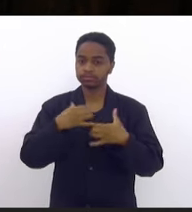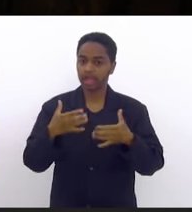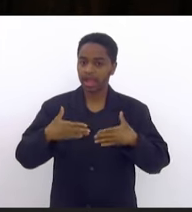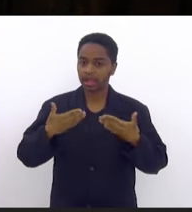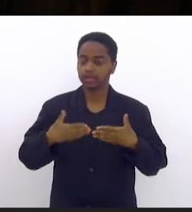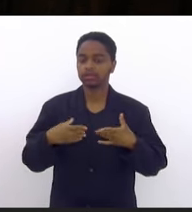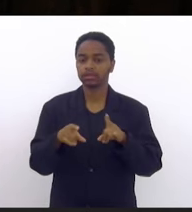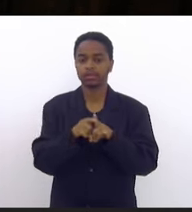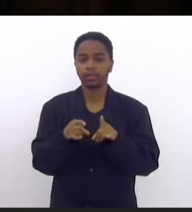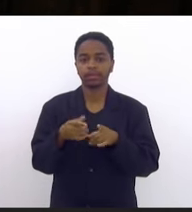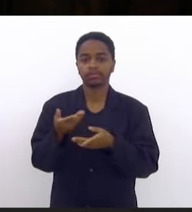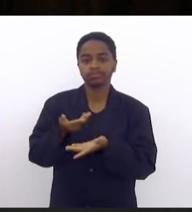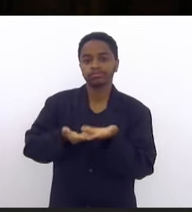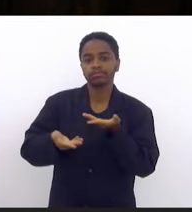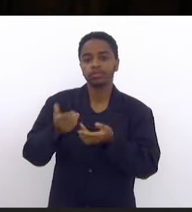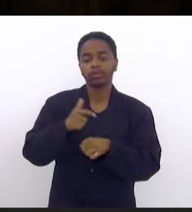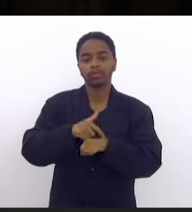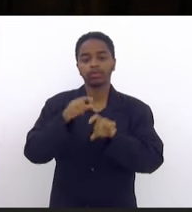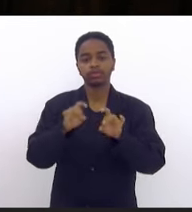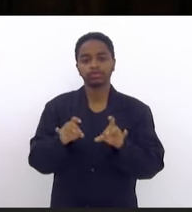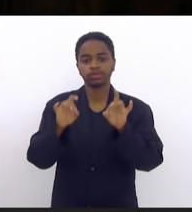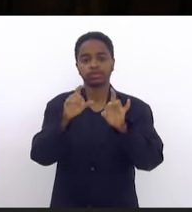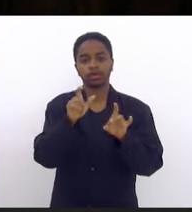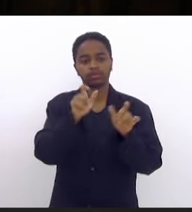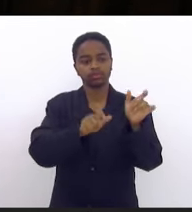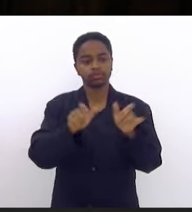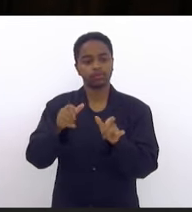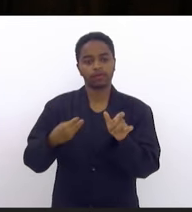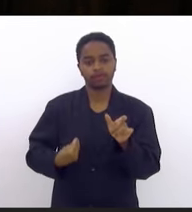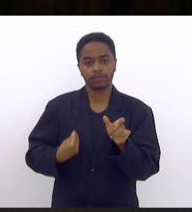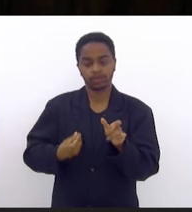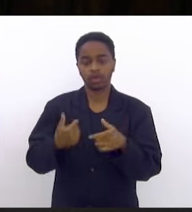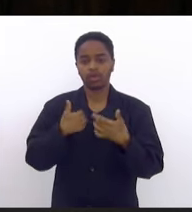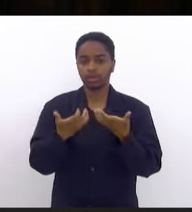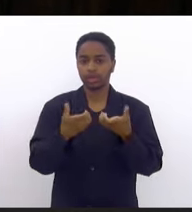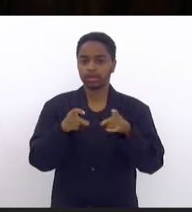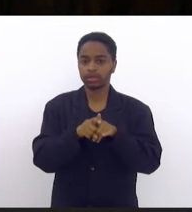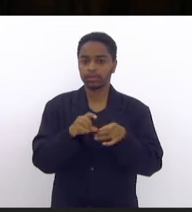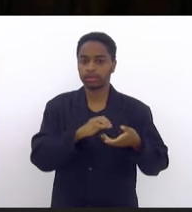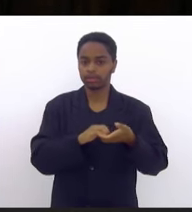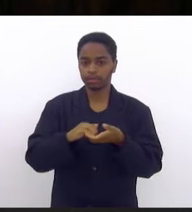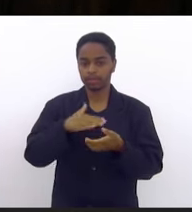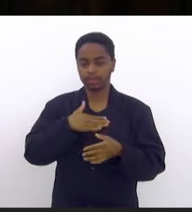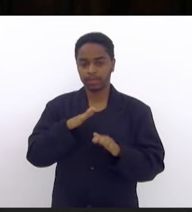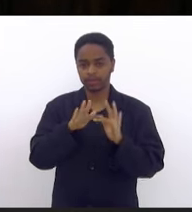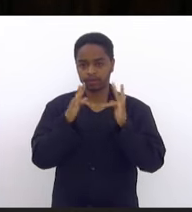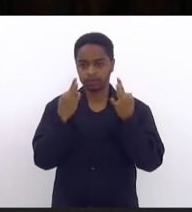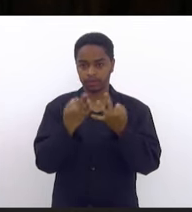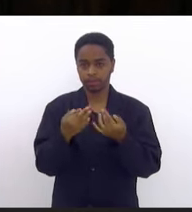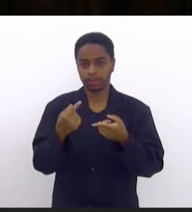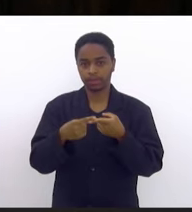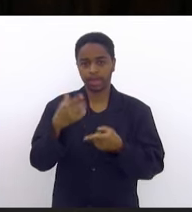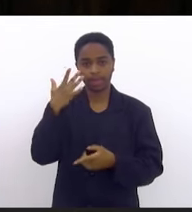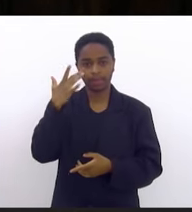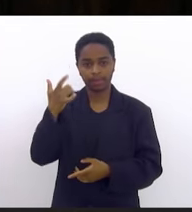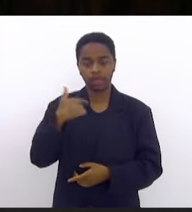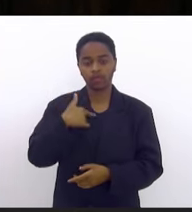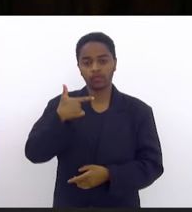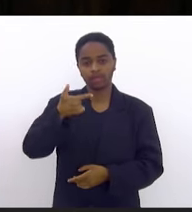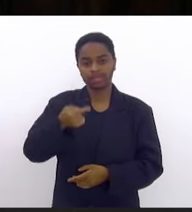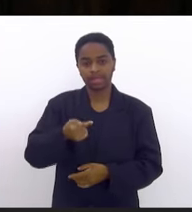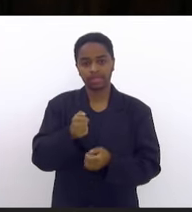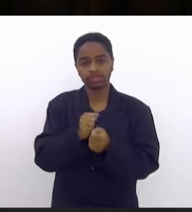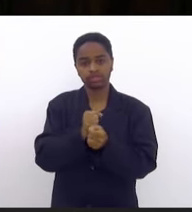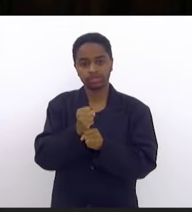momento também tão especial na vida de vocês. Quero cumprimentar também a minha família. Amanhã estarei completando 27 anos